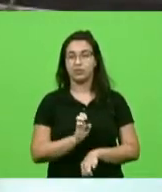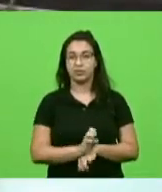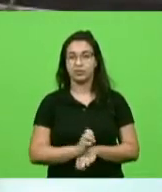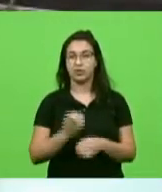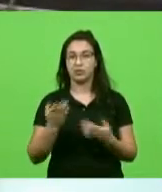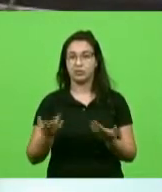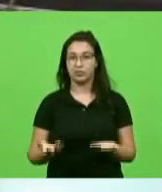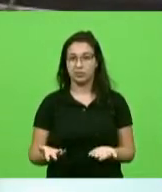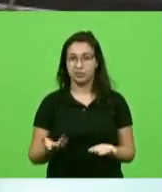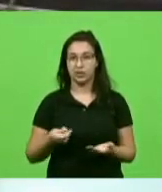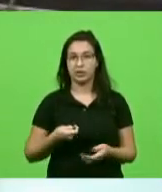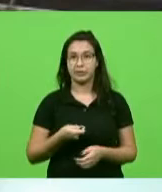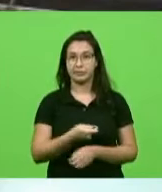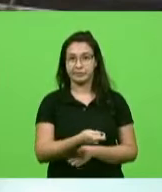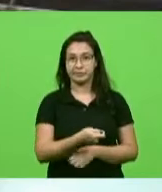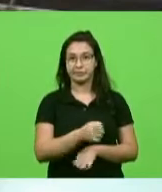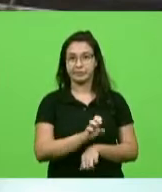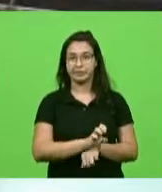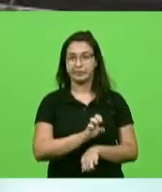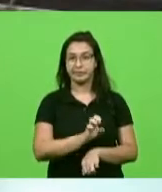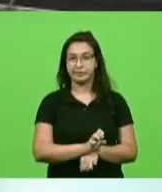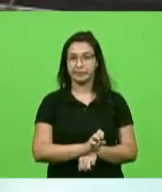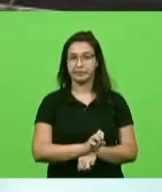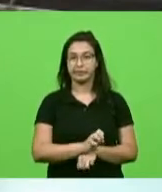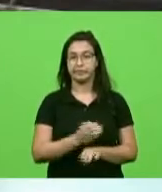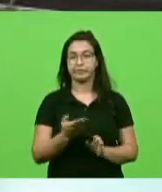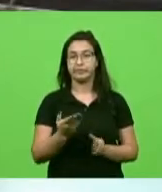seu procurador, protocolado sob número